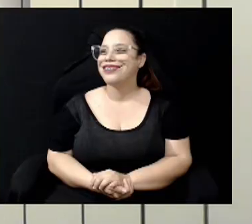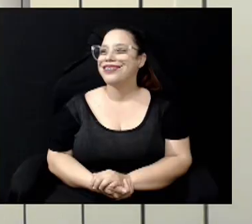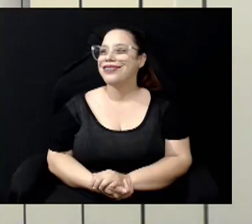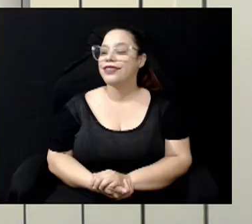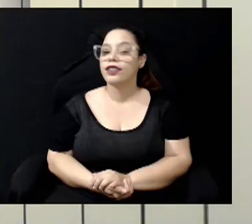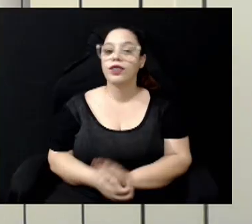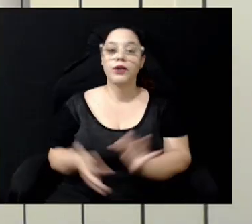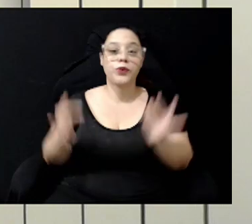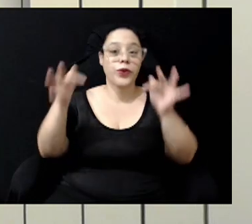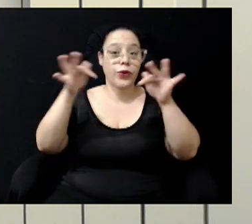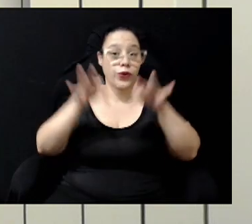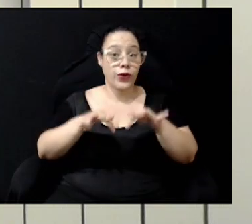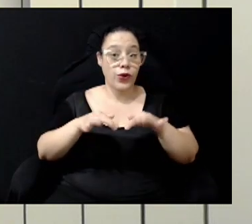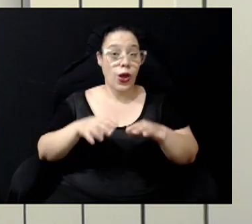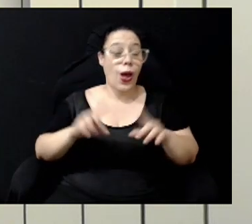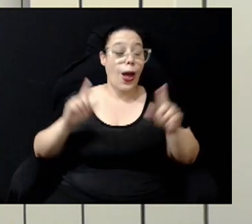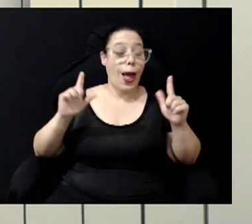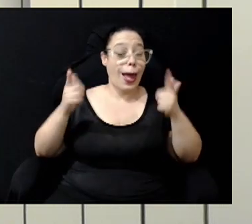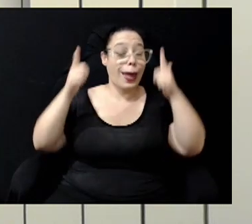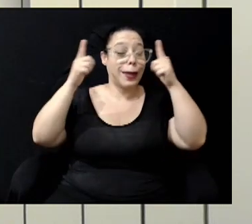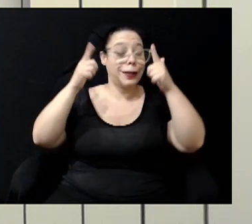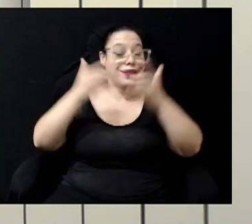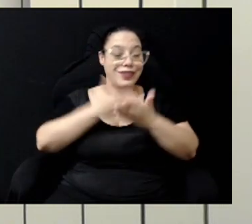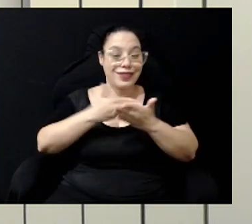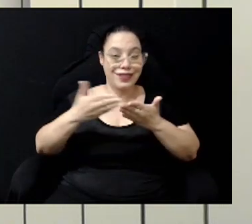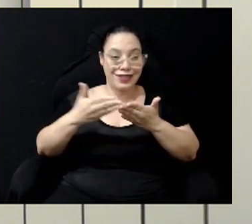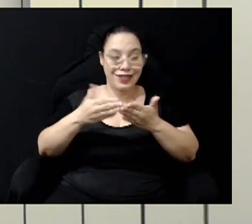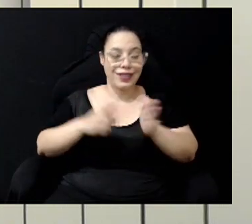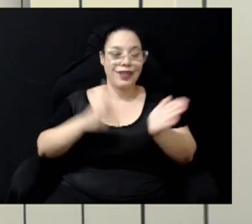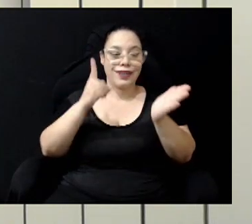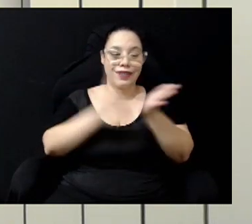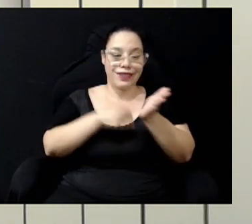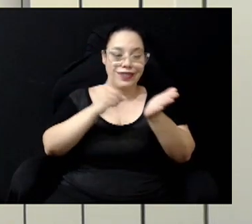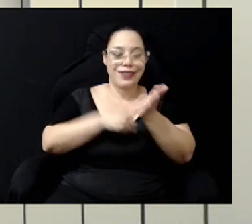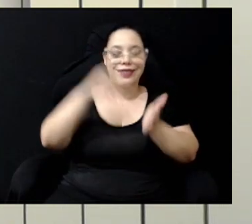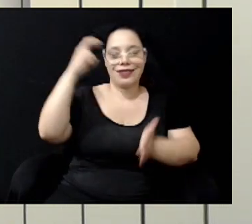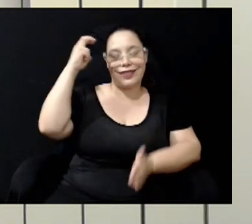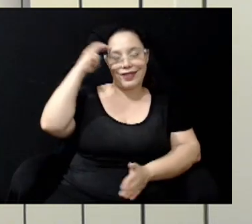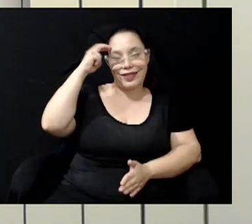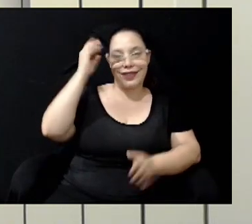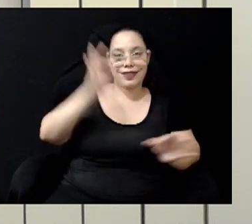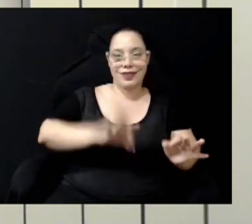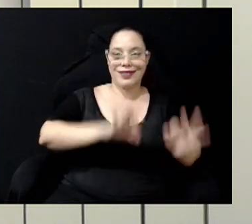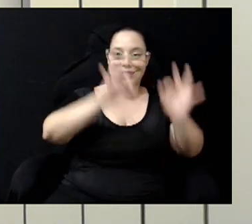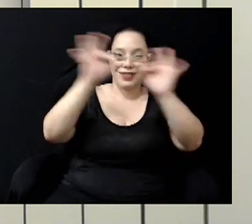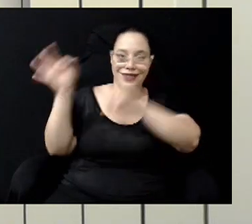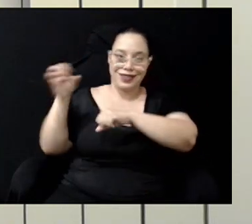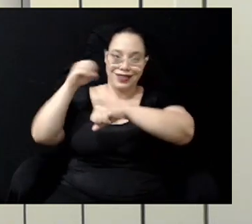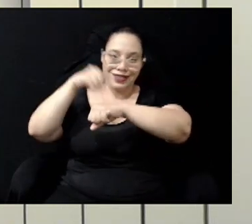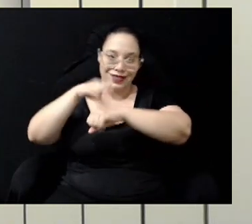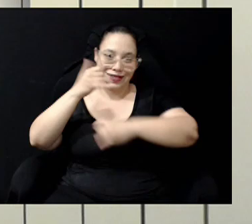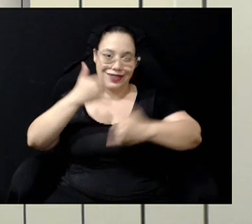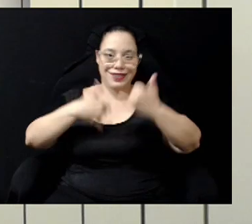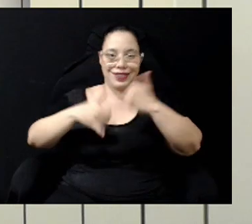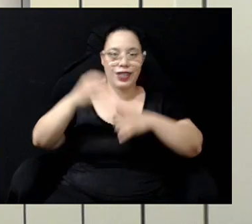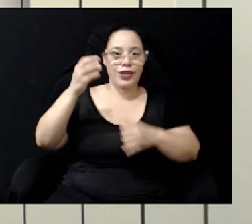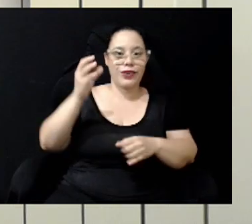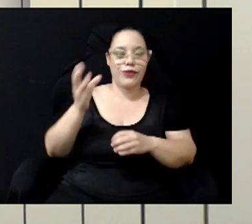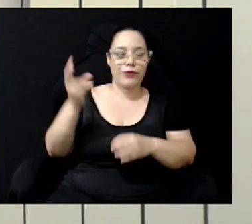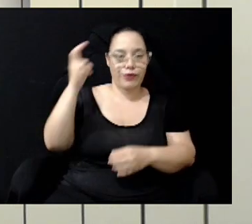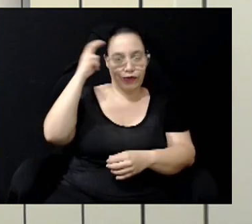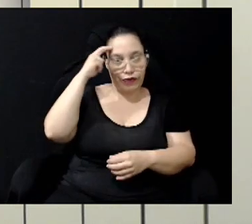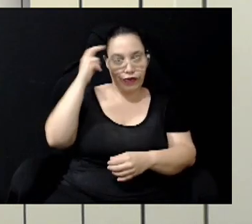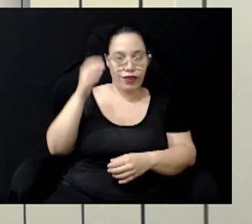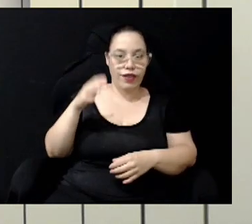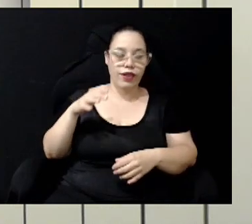Finalmente sextou e mais uma agenda cultural no ar. Acompanhe as dicas de lazer e cultura com a Carla Mendrô,